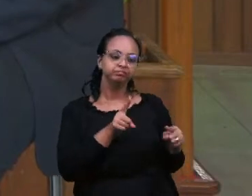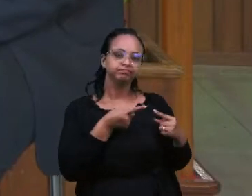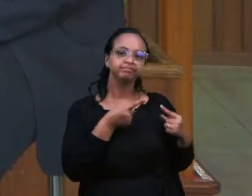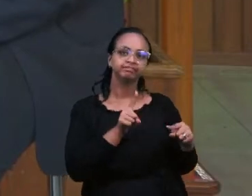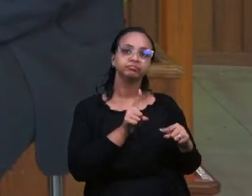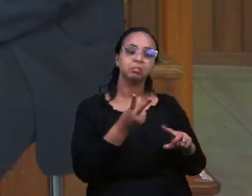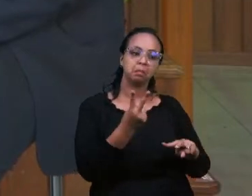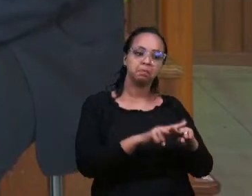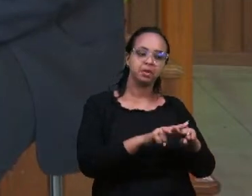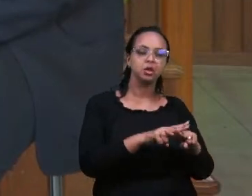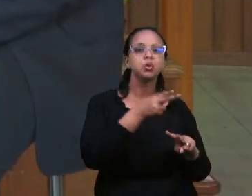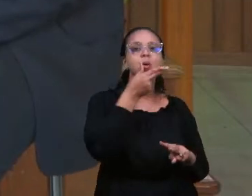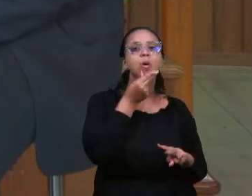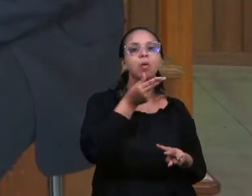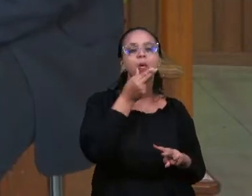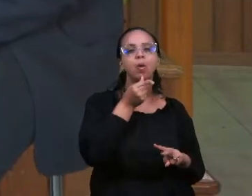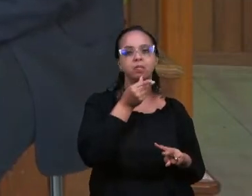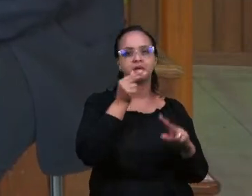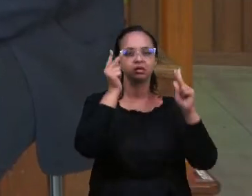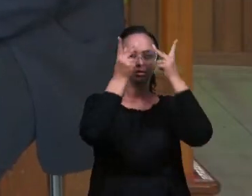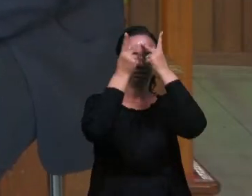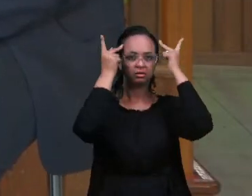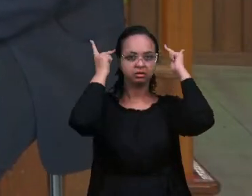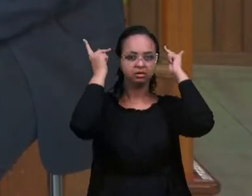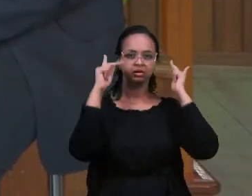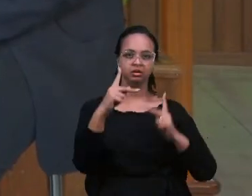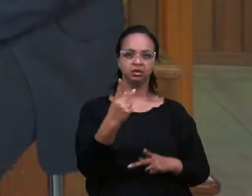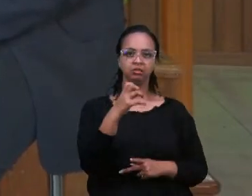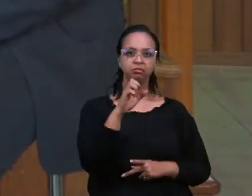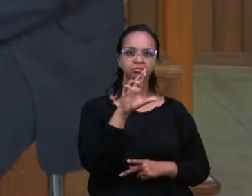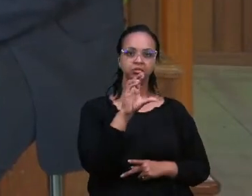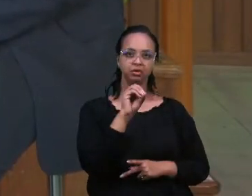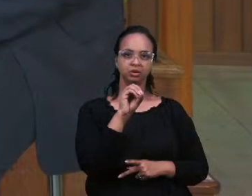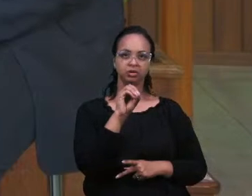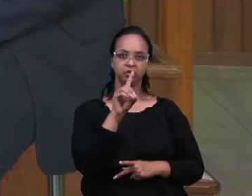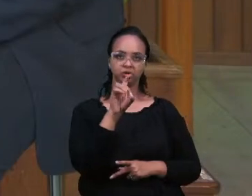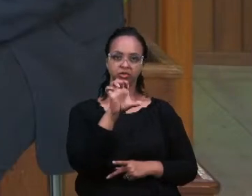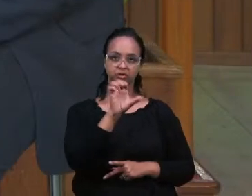preso por Herodes. E na prisão, uma igreja